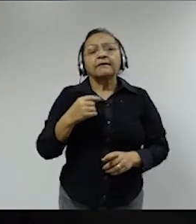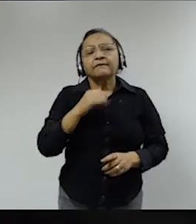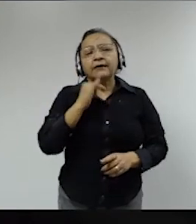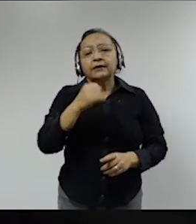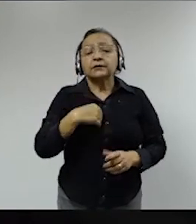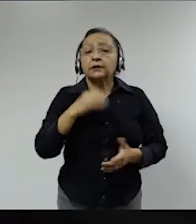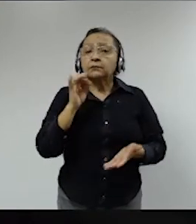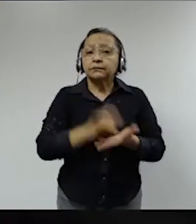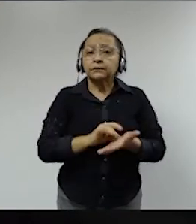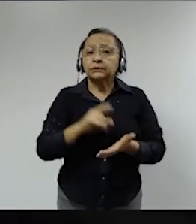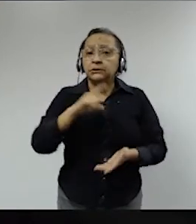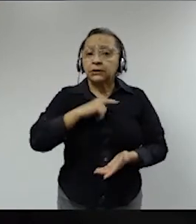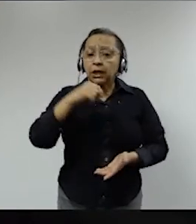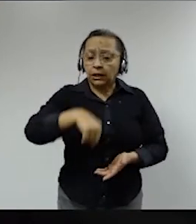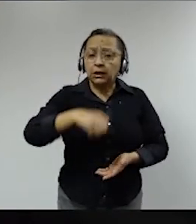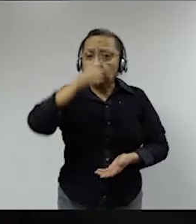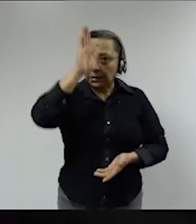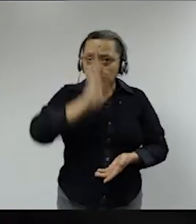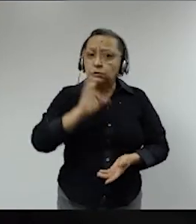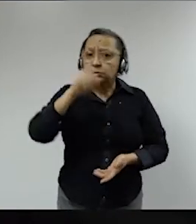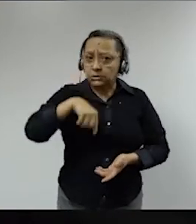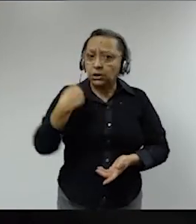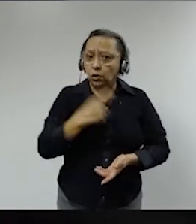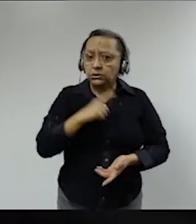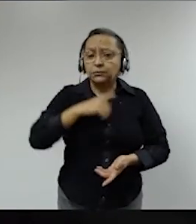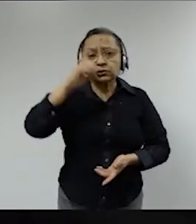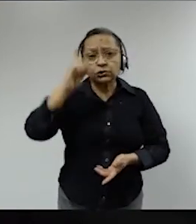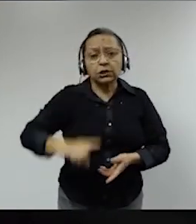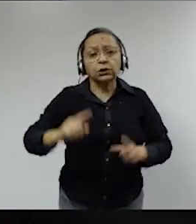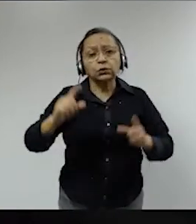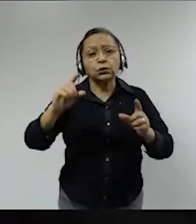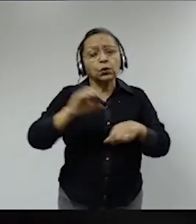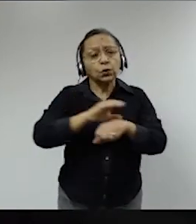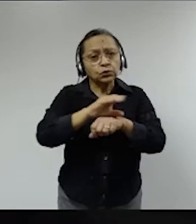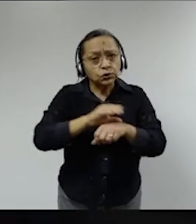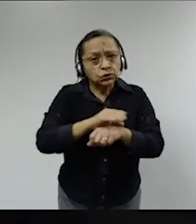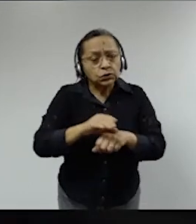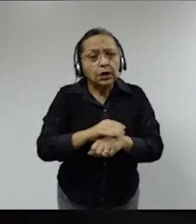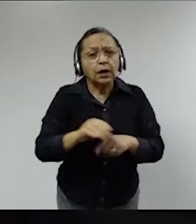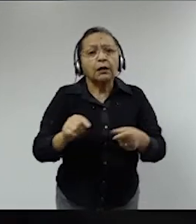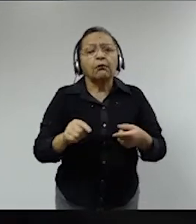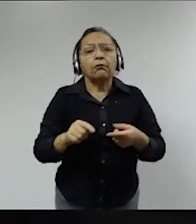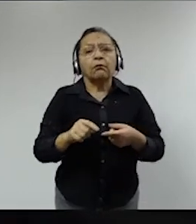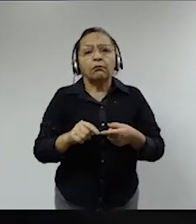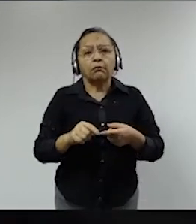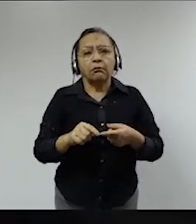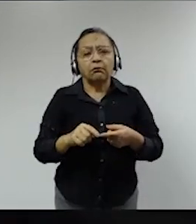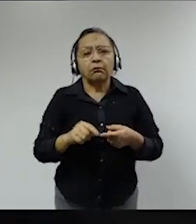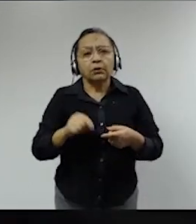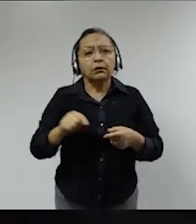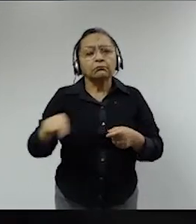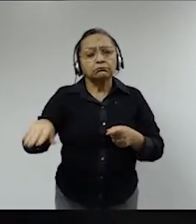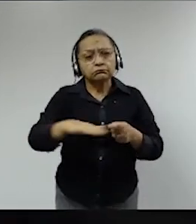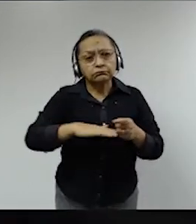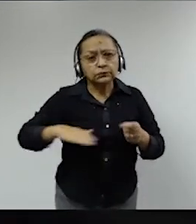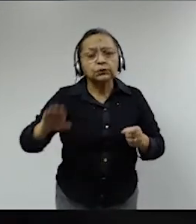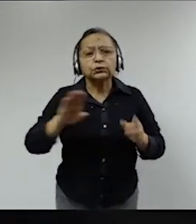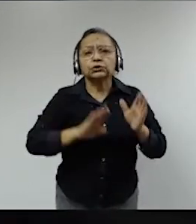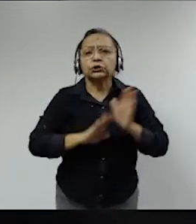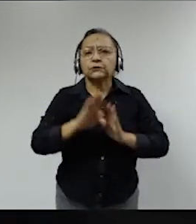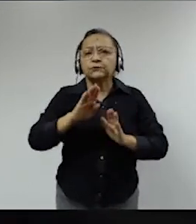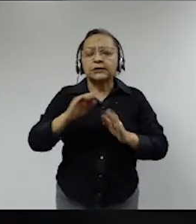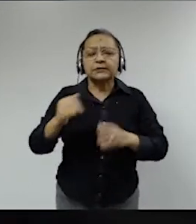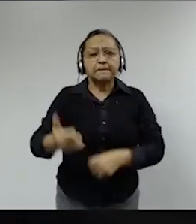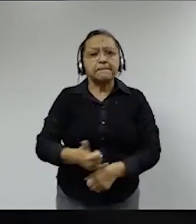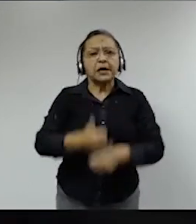Brasil, direito concorrencial, um direito antitruste, que é operado no nível das melhores